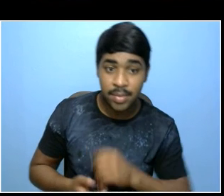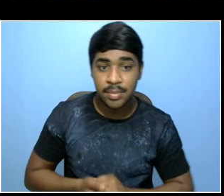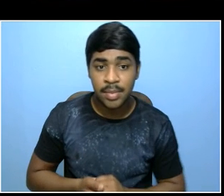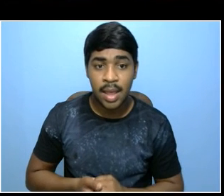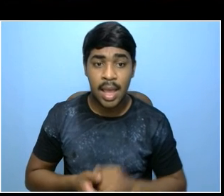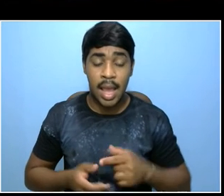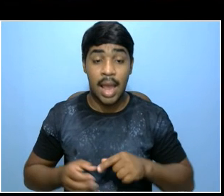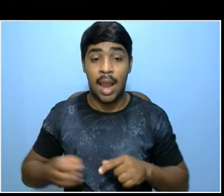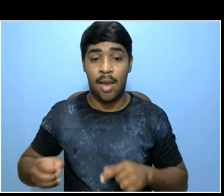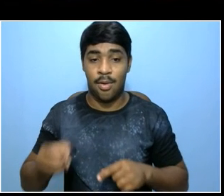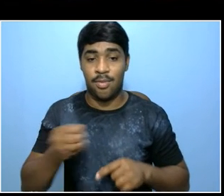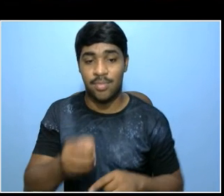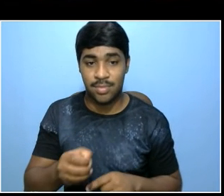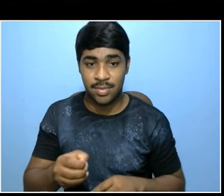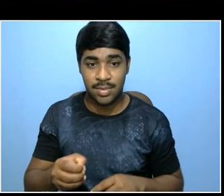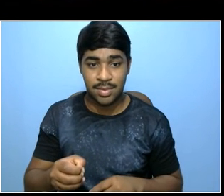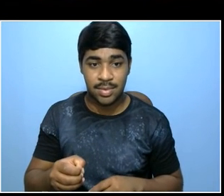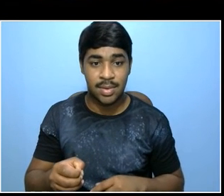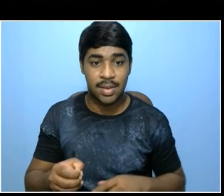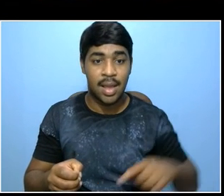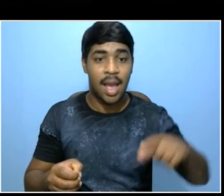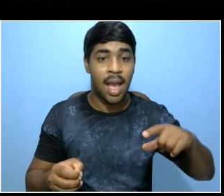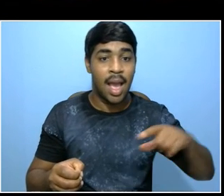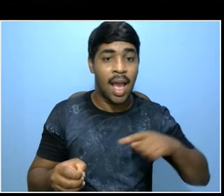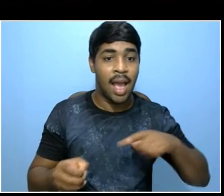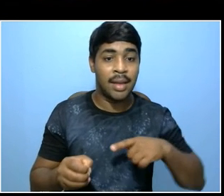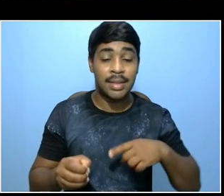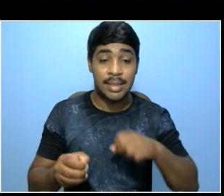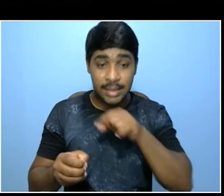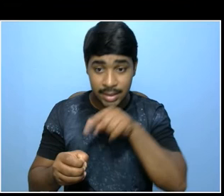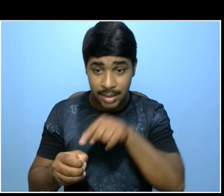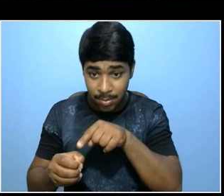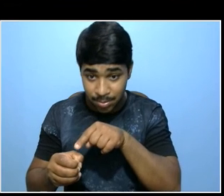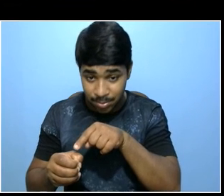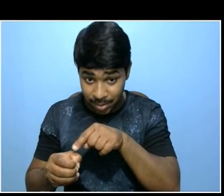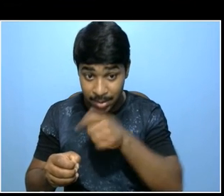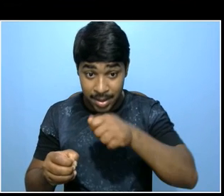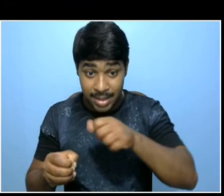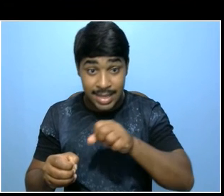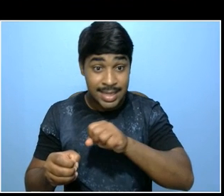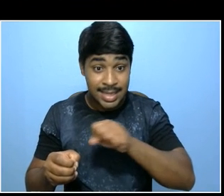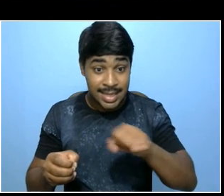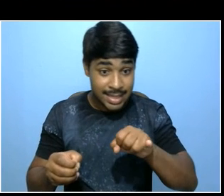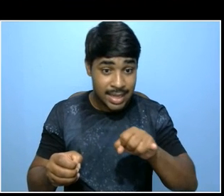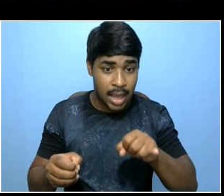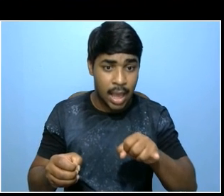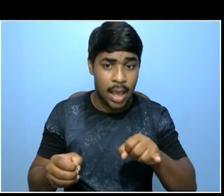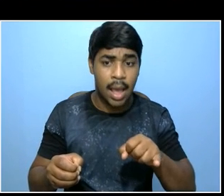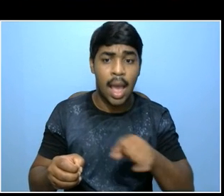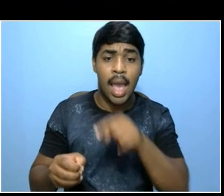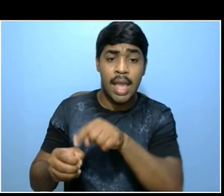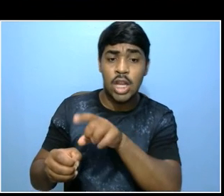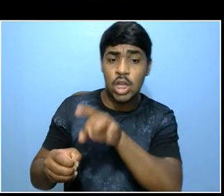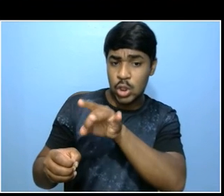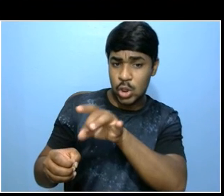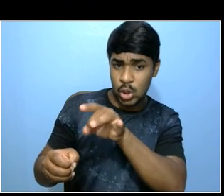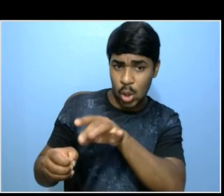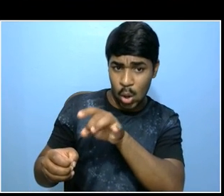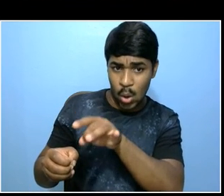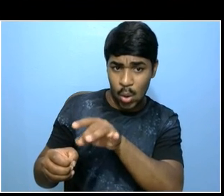fecundado, ela vai produzir o zangão, tá? Que é esse daqui. Se esse óvulo for fecundado, né, se